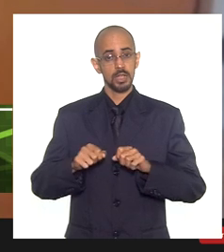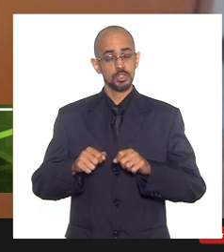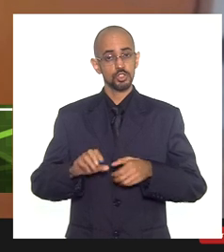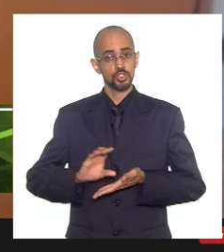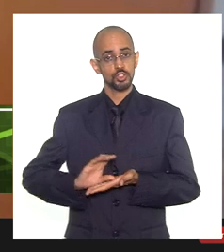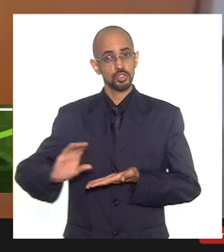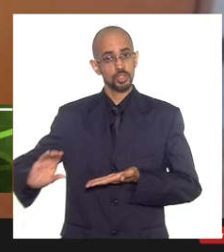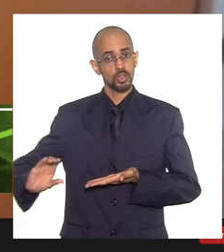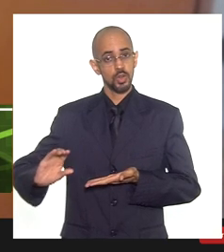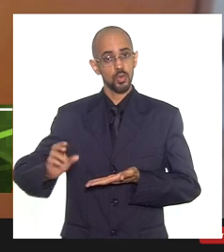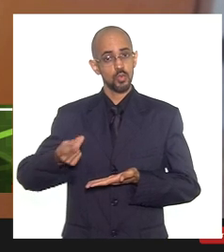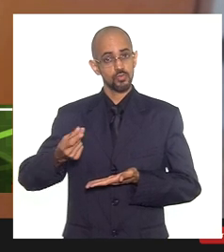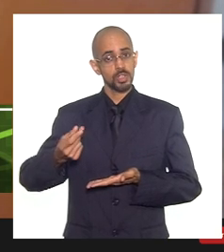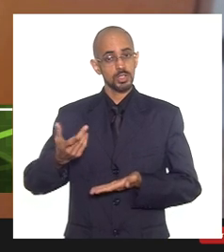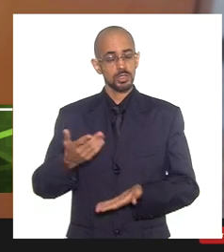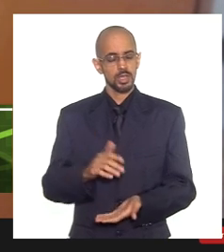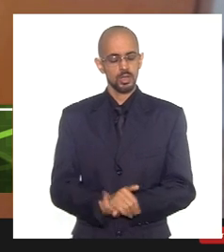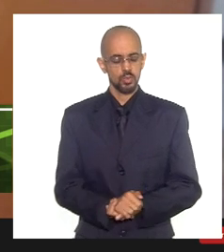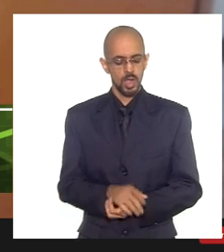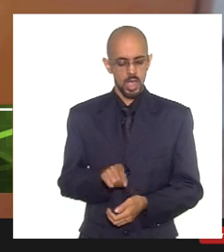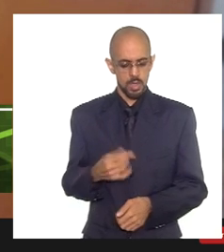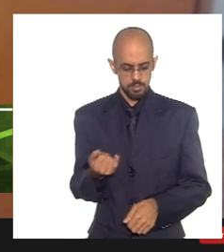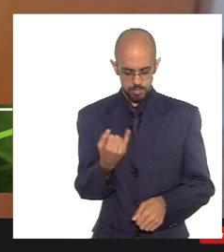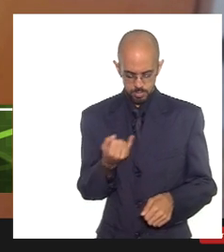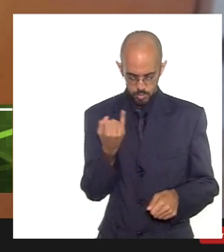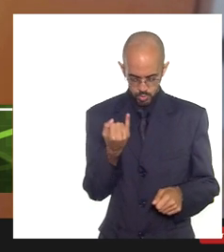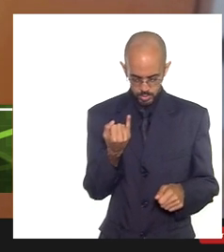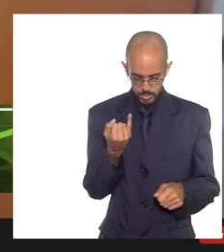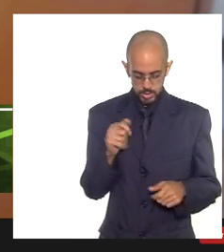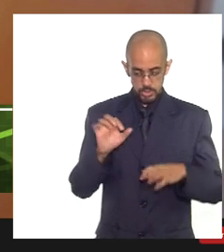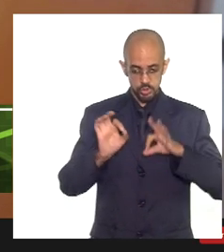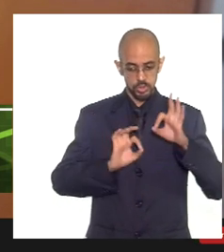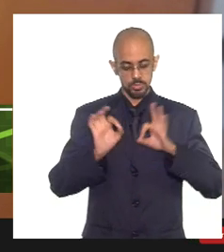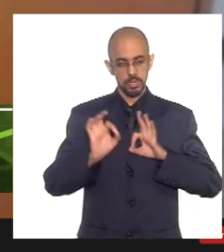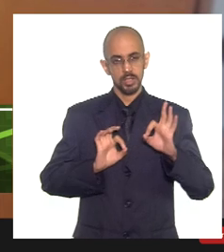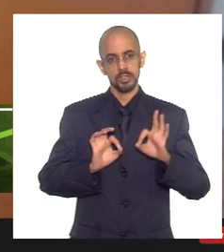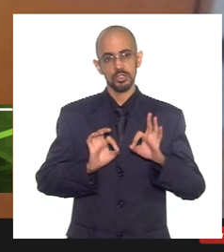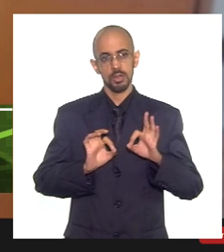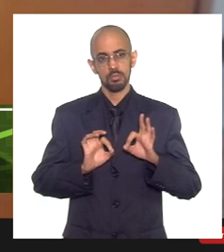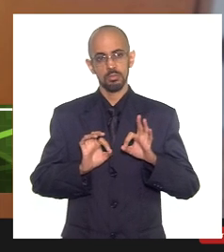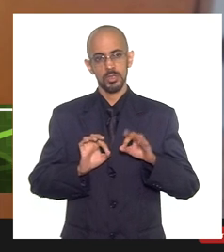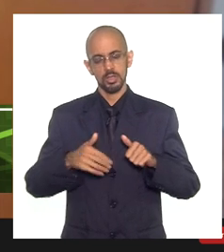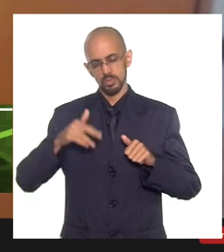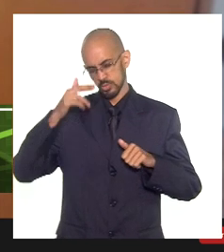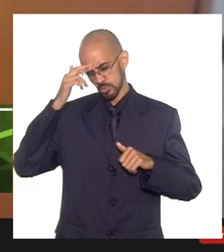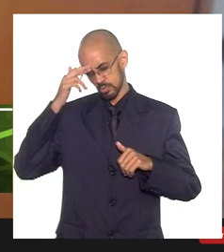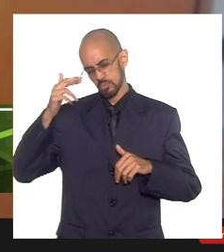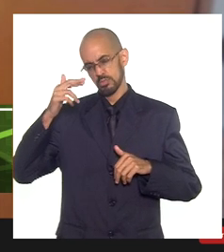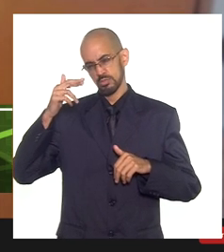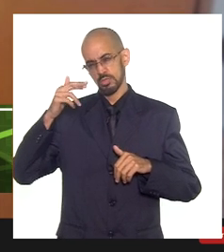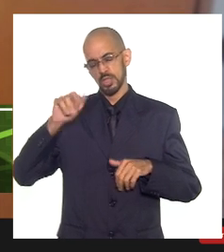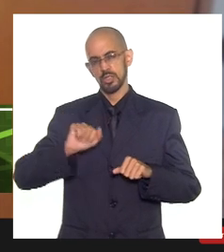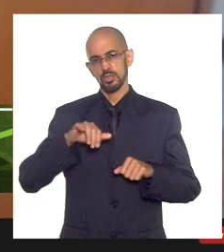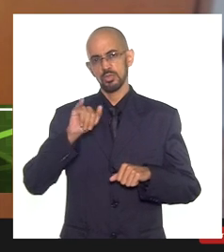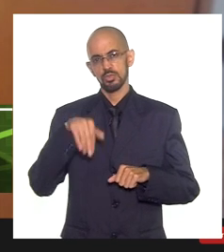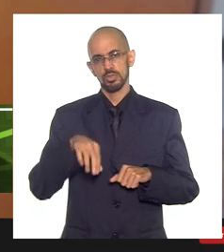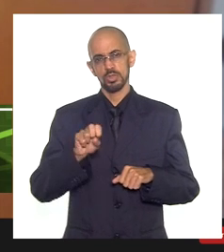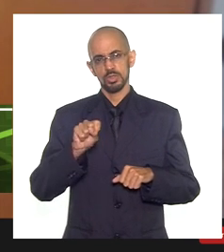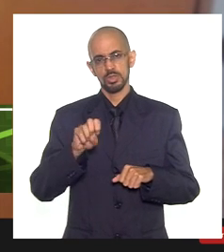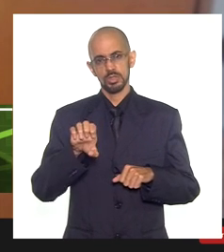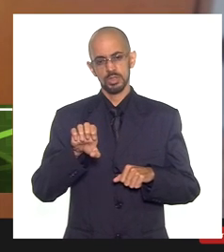então é muito importante do ponto de vista do planejamento e do cumprimento do índice a regulamentação e a